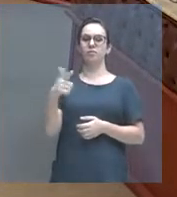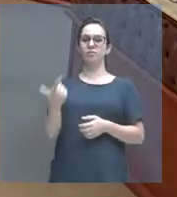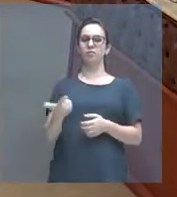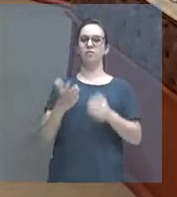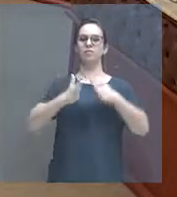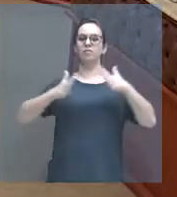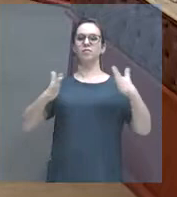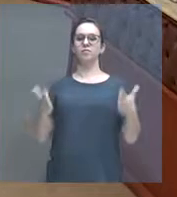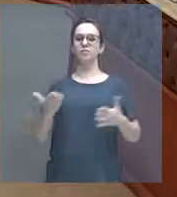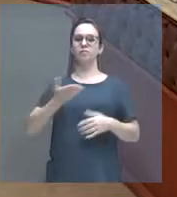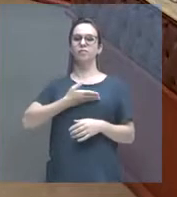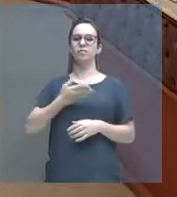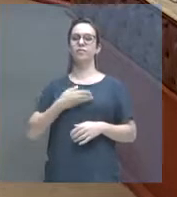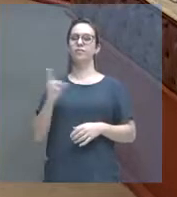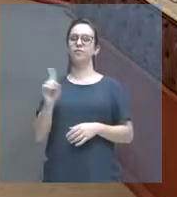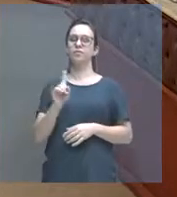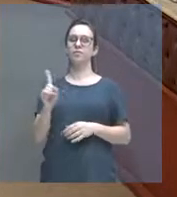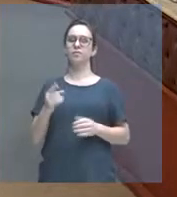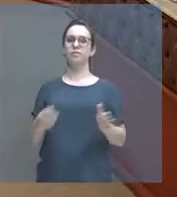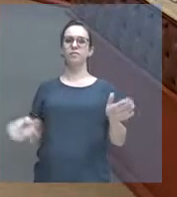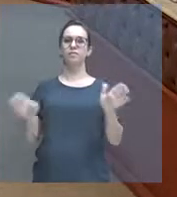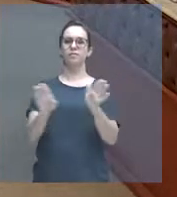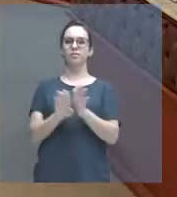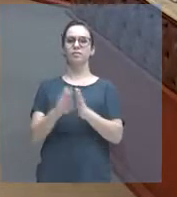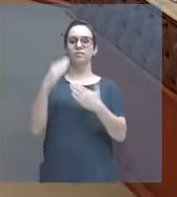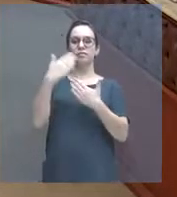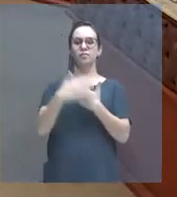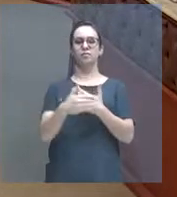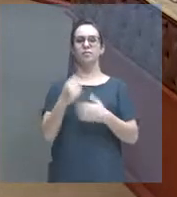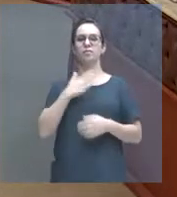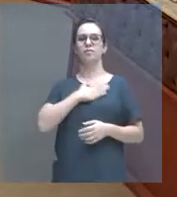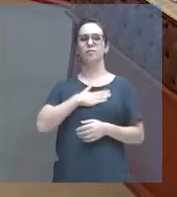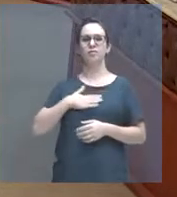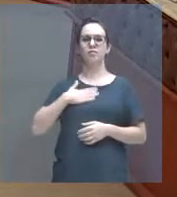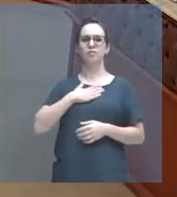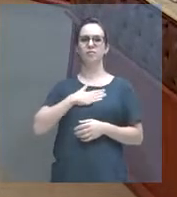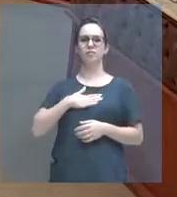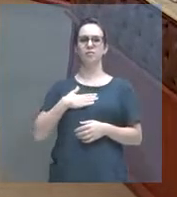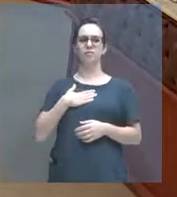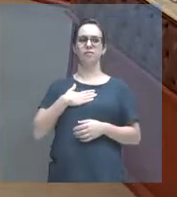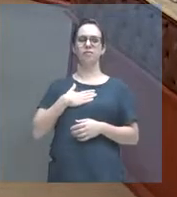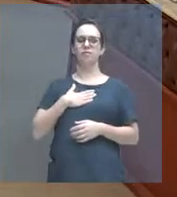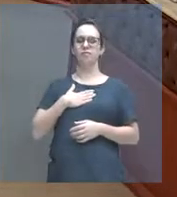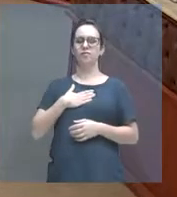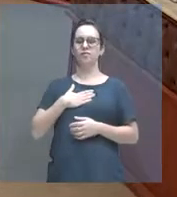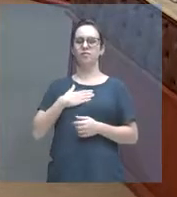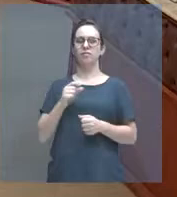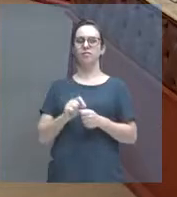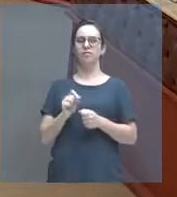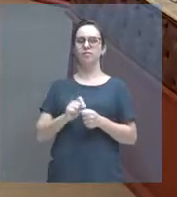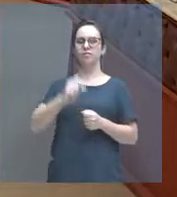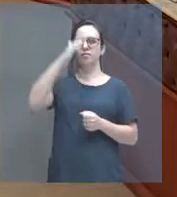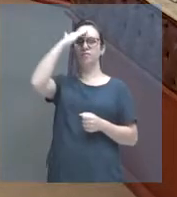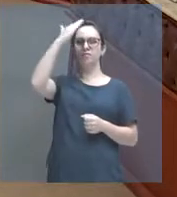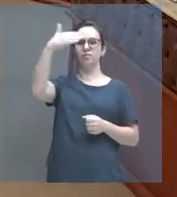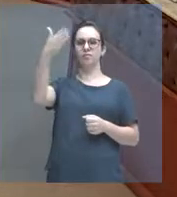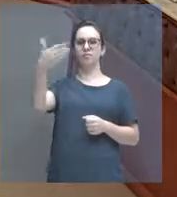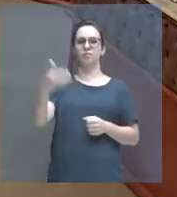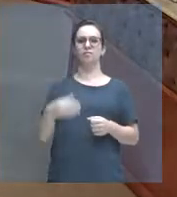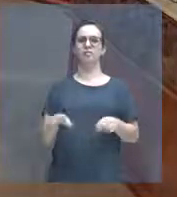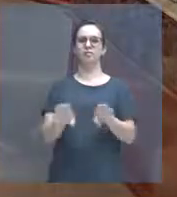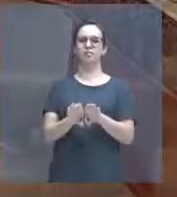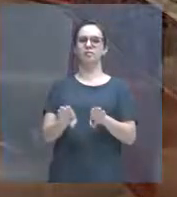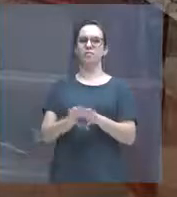amigos que não estão presentes, também gostaria de fazer uma homenagem também ao